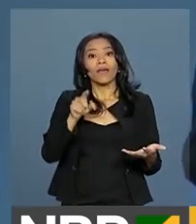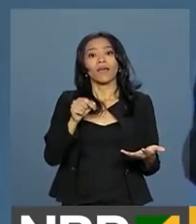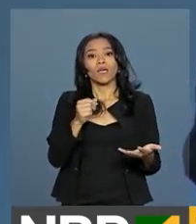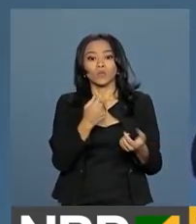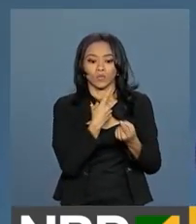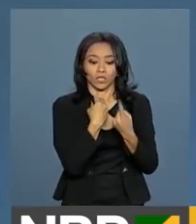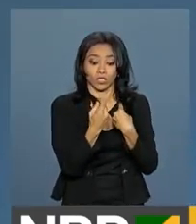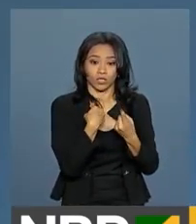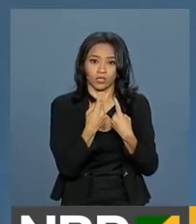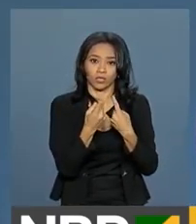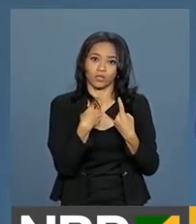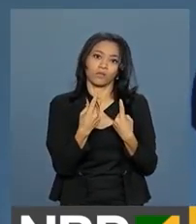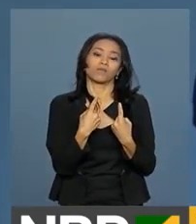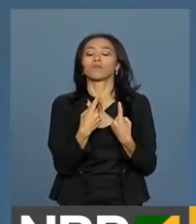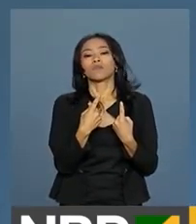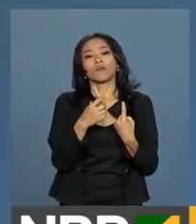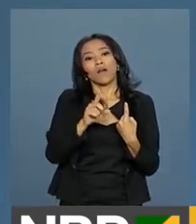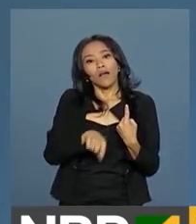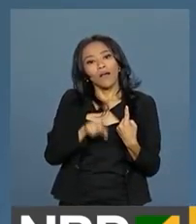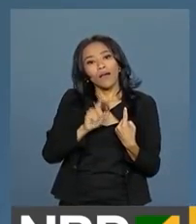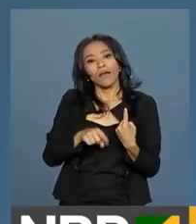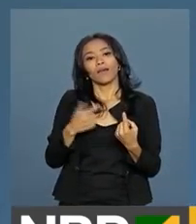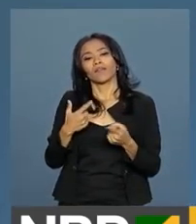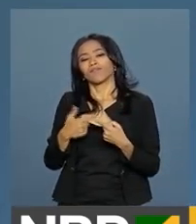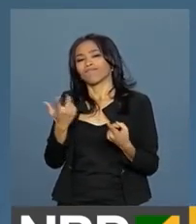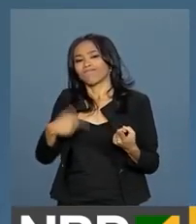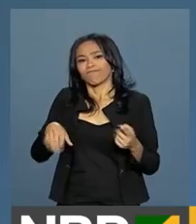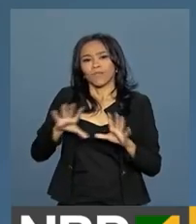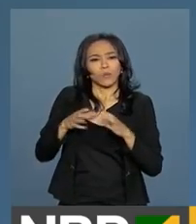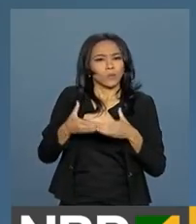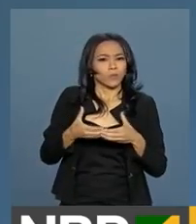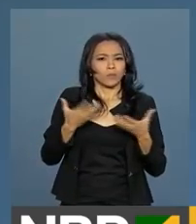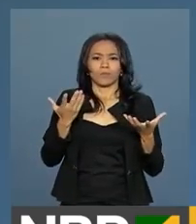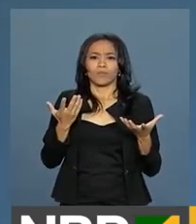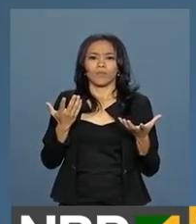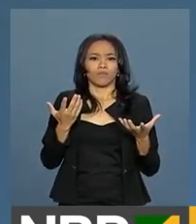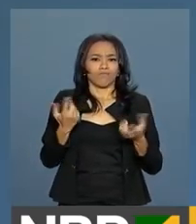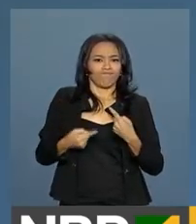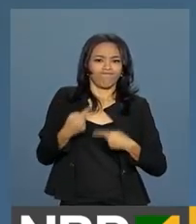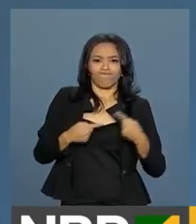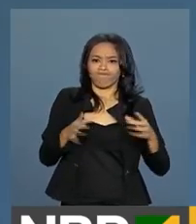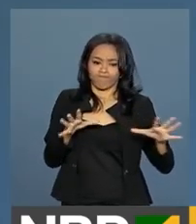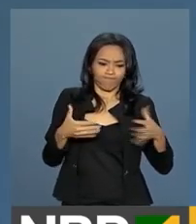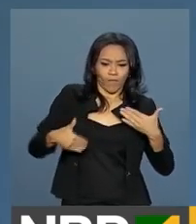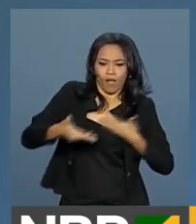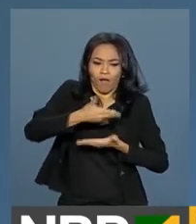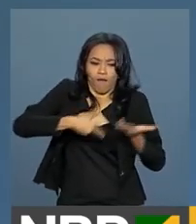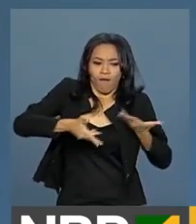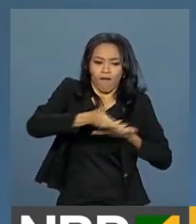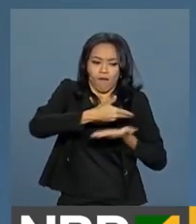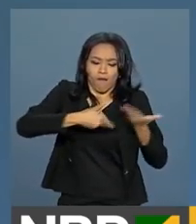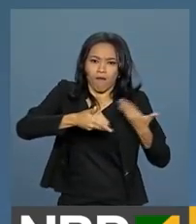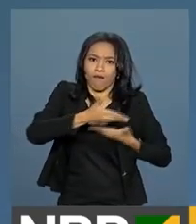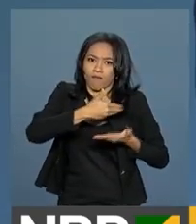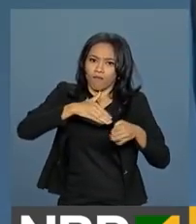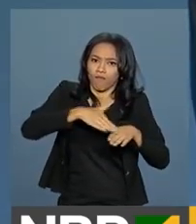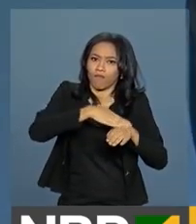diálogo um eventual leniência político fraqueza política na verdade é justamente o